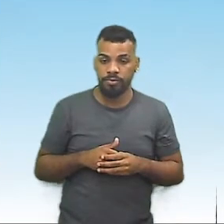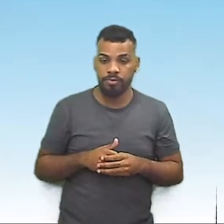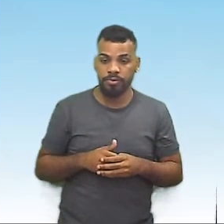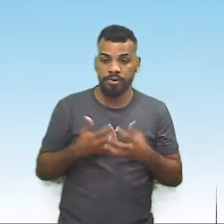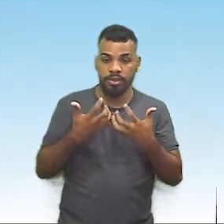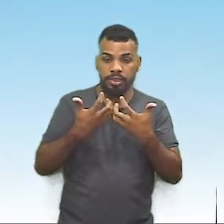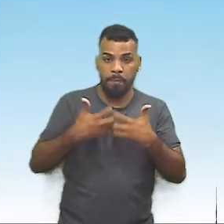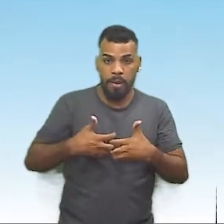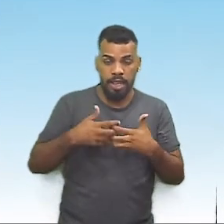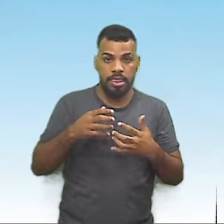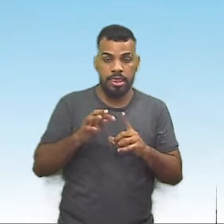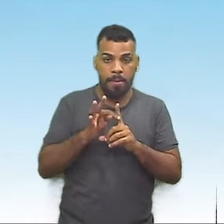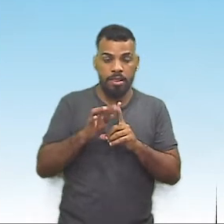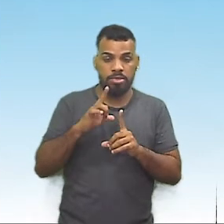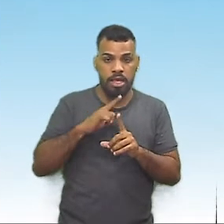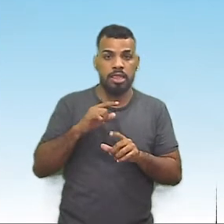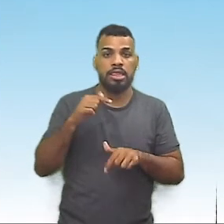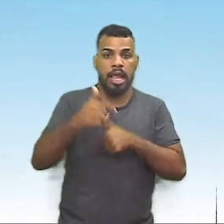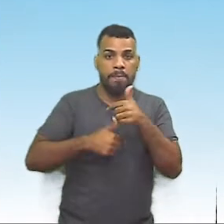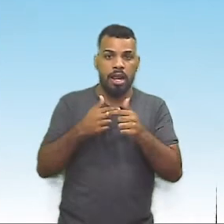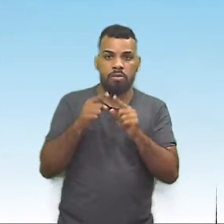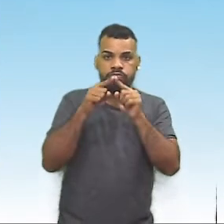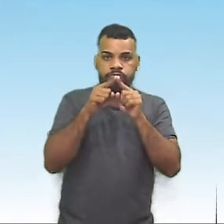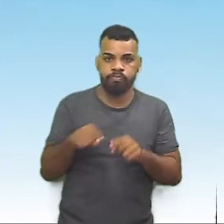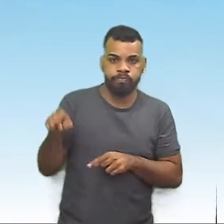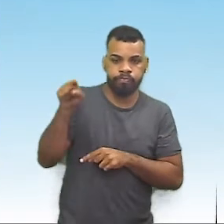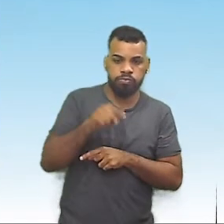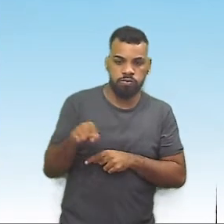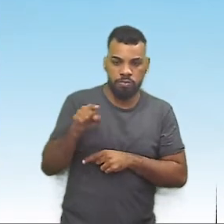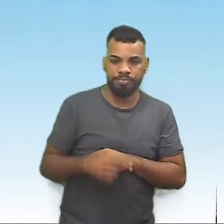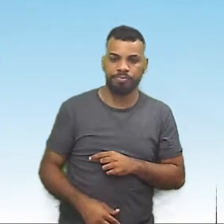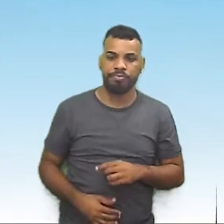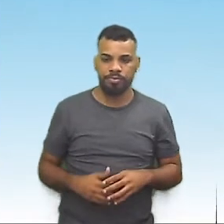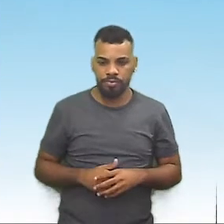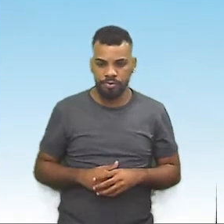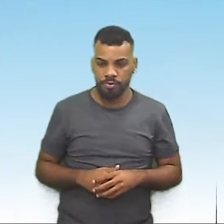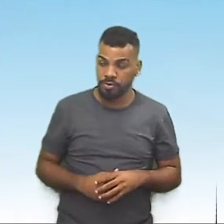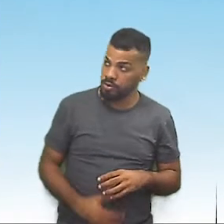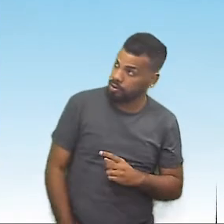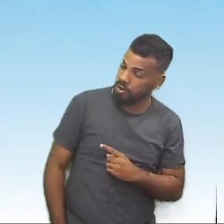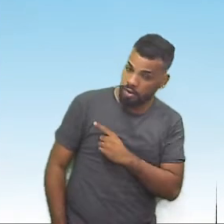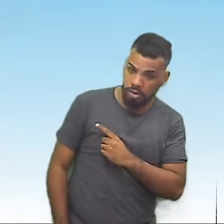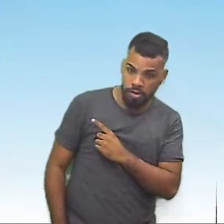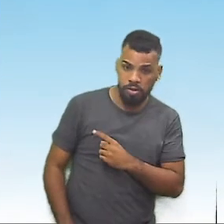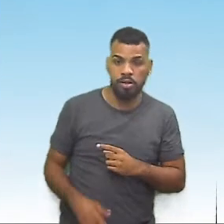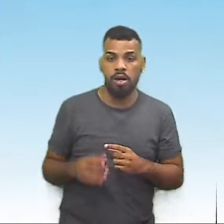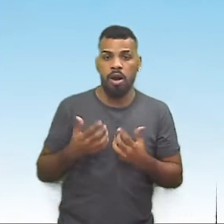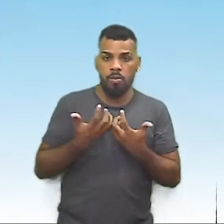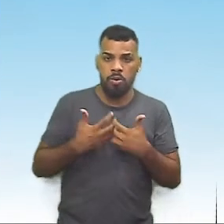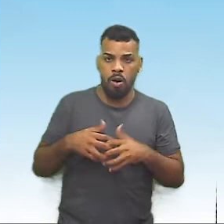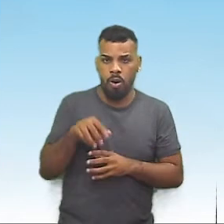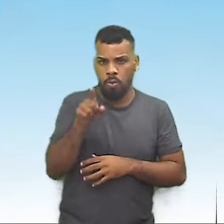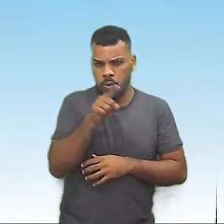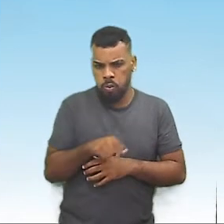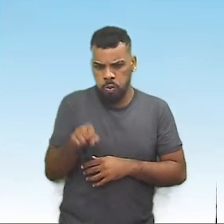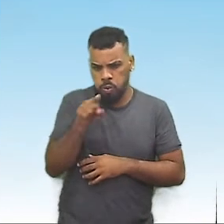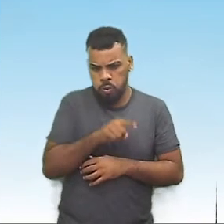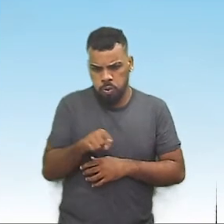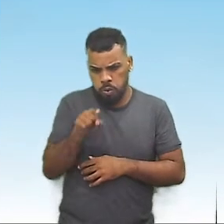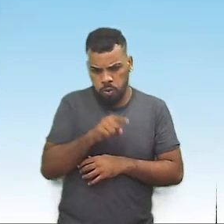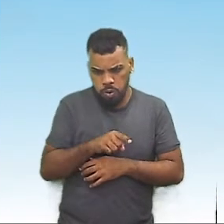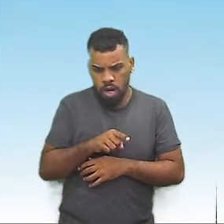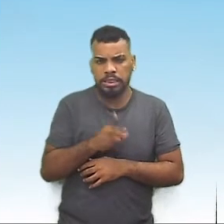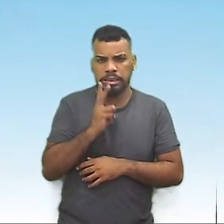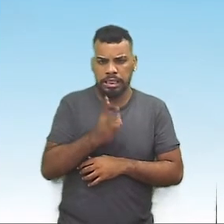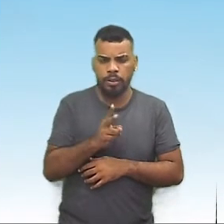ciclo. Como assim ciclo? A substância de trabalho usada ali para movê-las para diversas